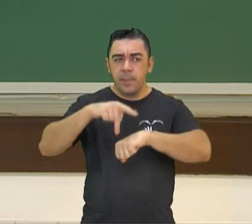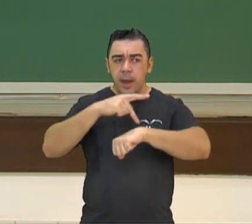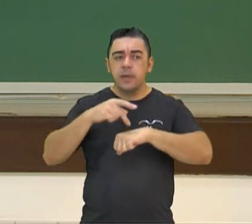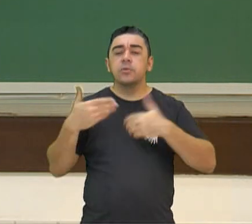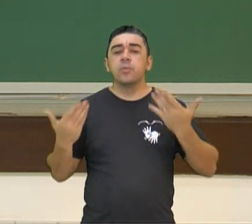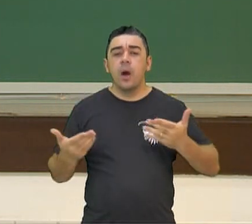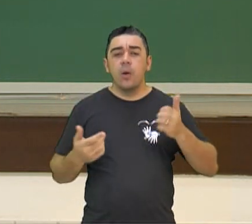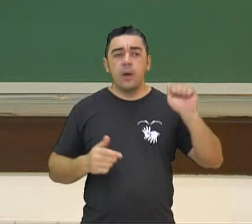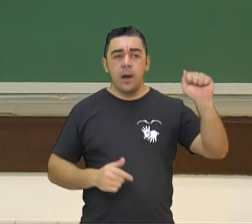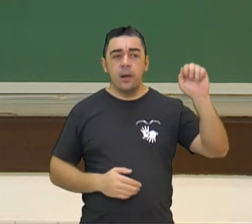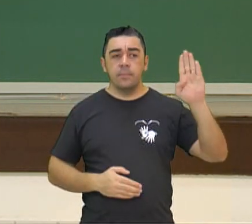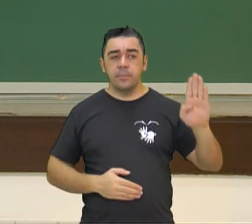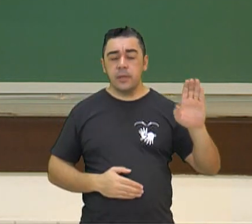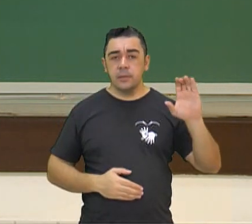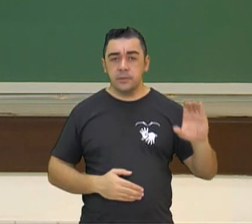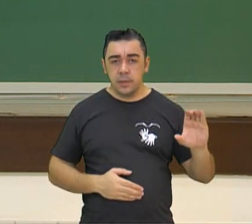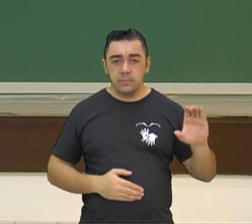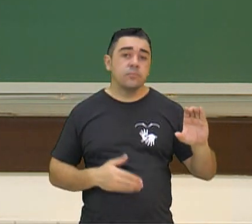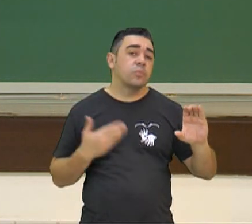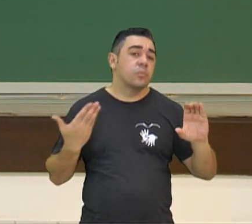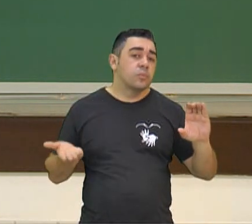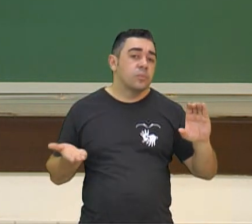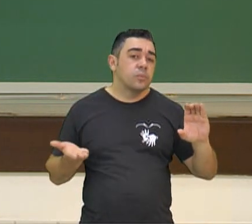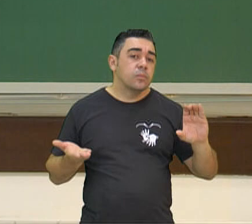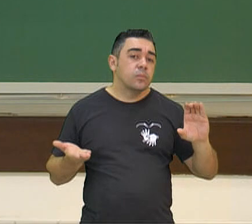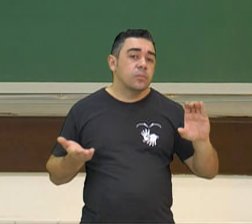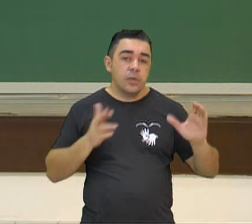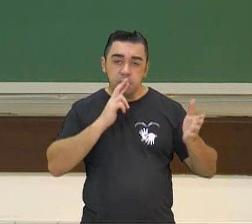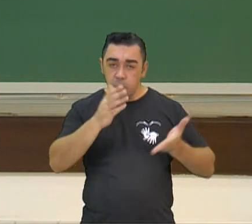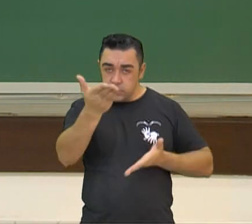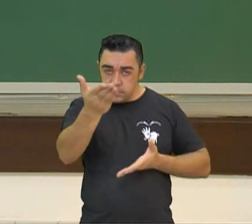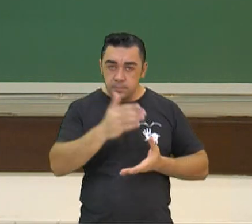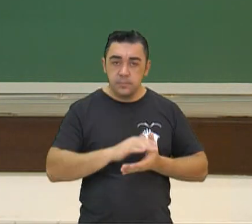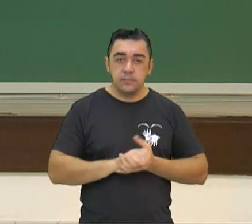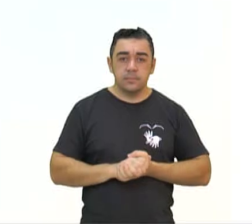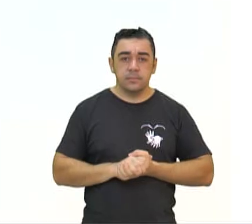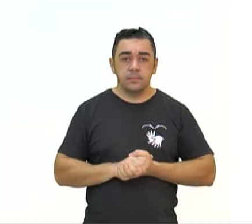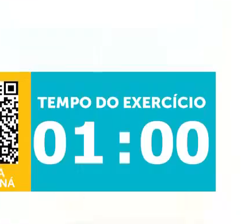ao Tibete ou à Chechênia? Sua vez.